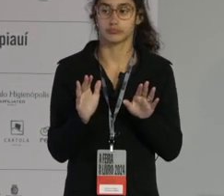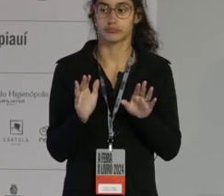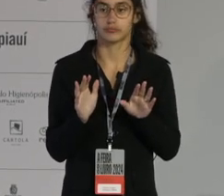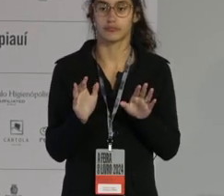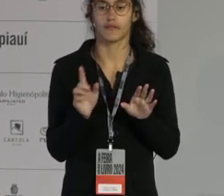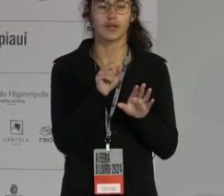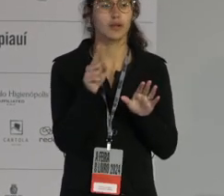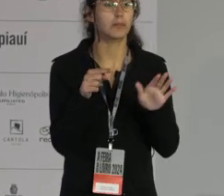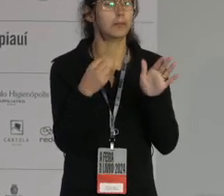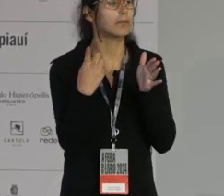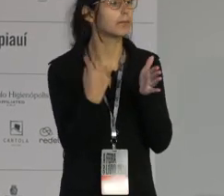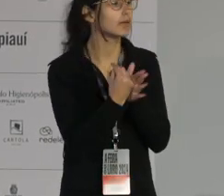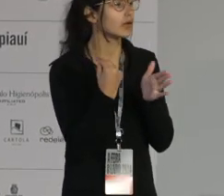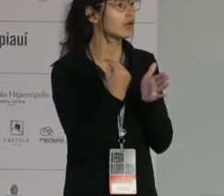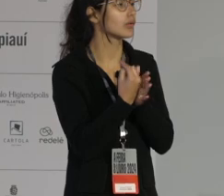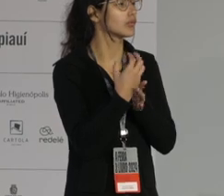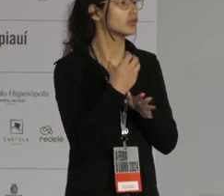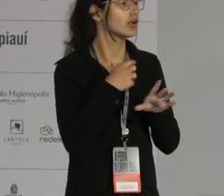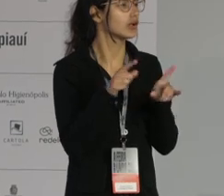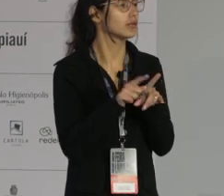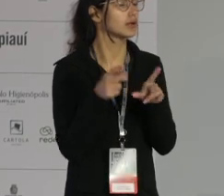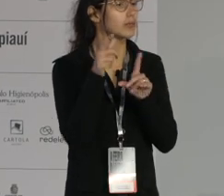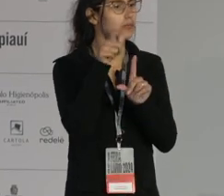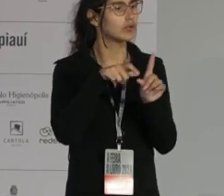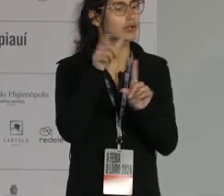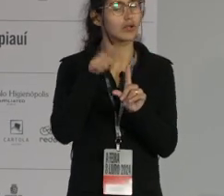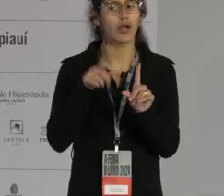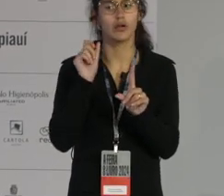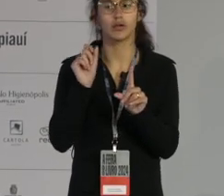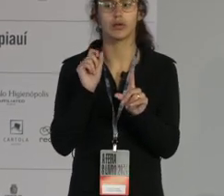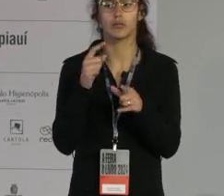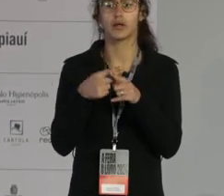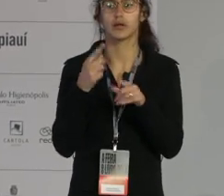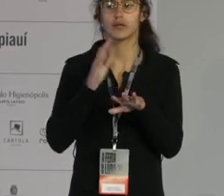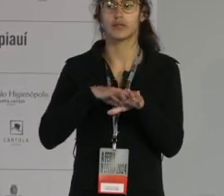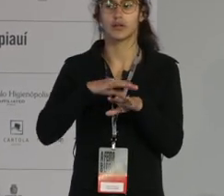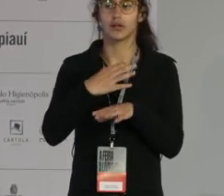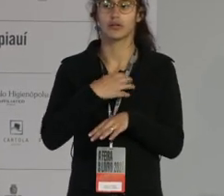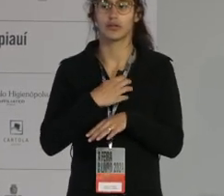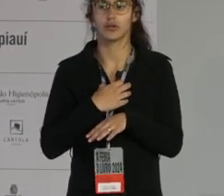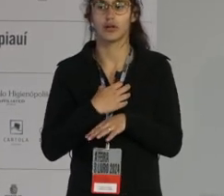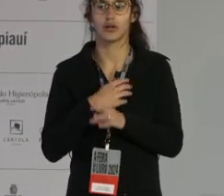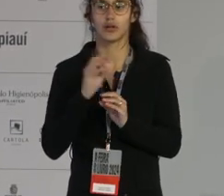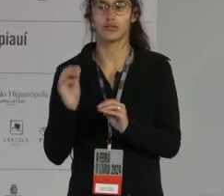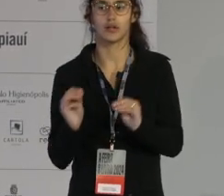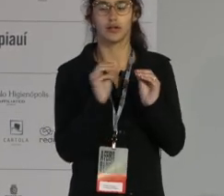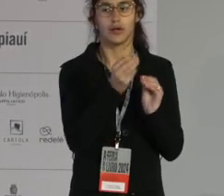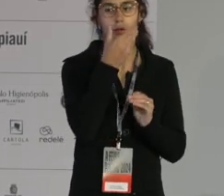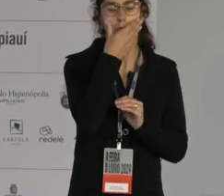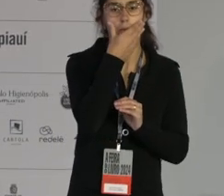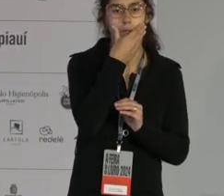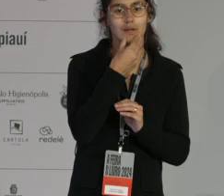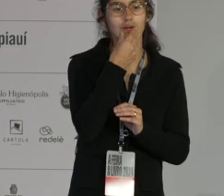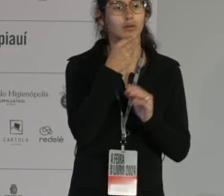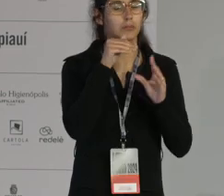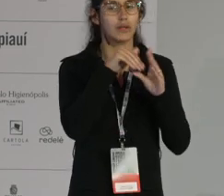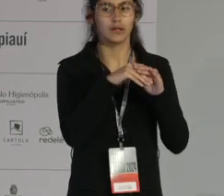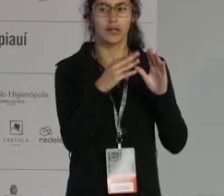você se pergunta sobre as motivações dessa personagem, né? Por que ela está fazendo esse gesto de levar esse menino para dentro de casa,